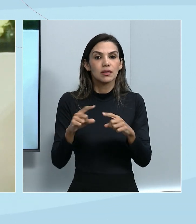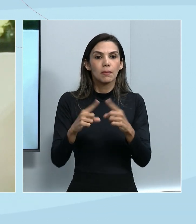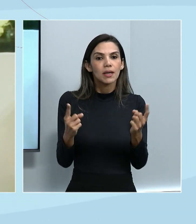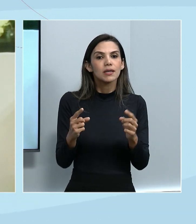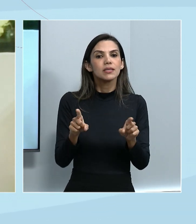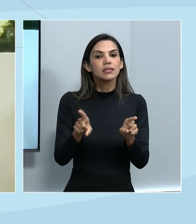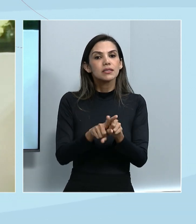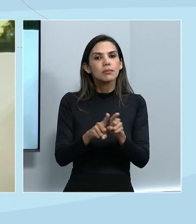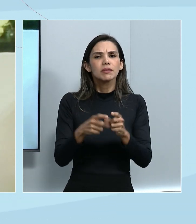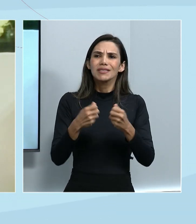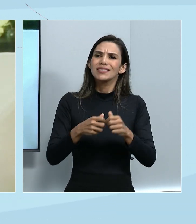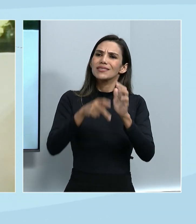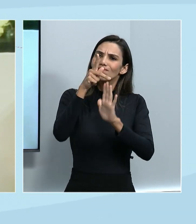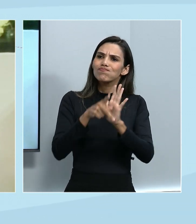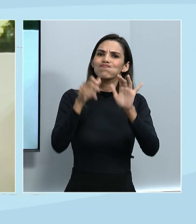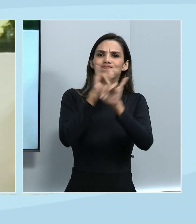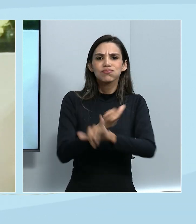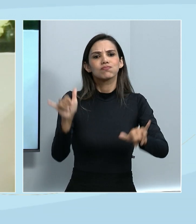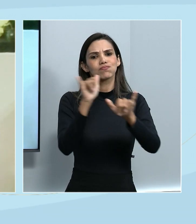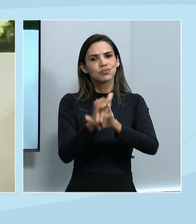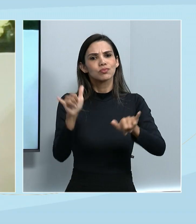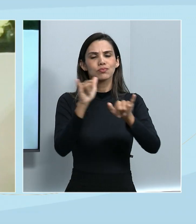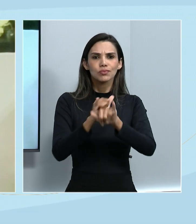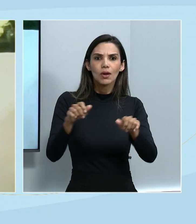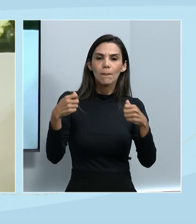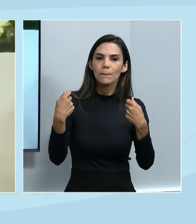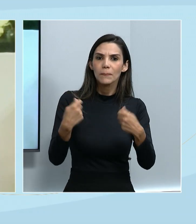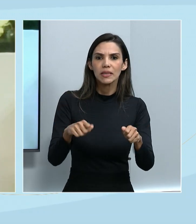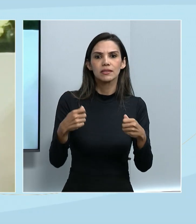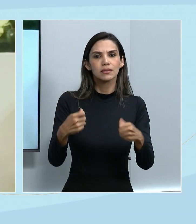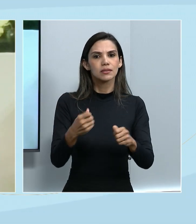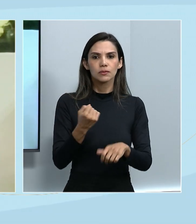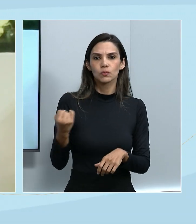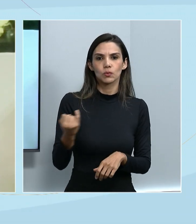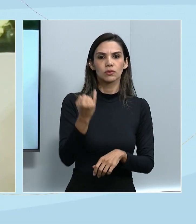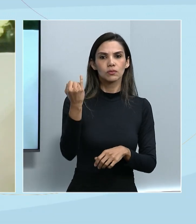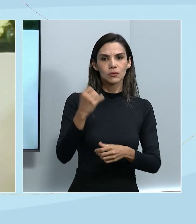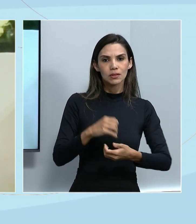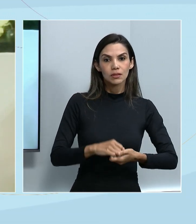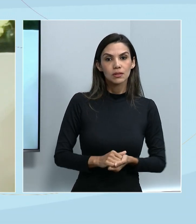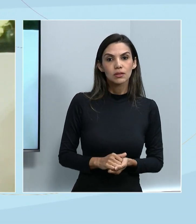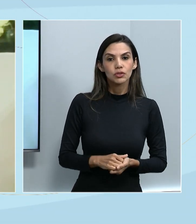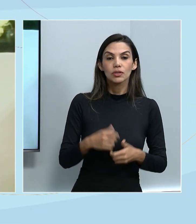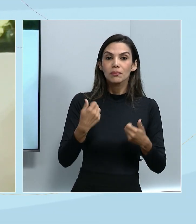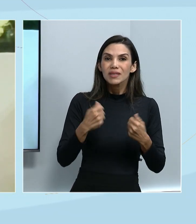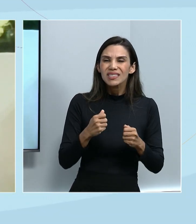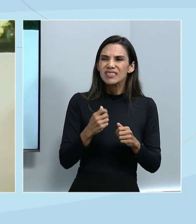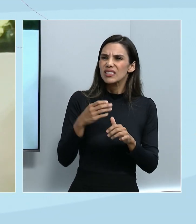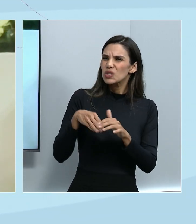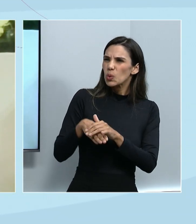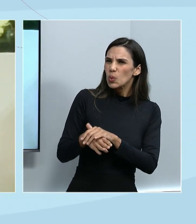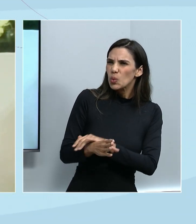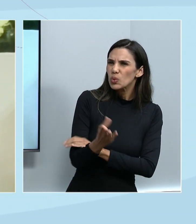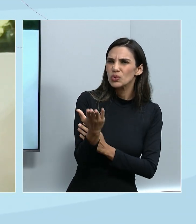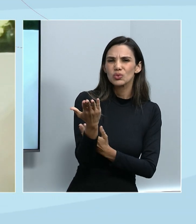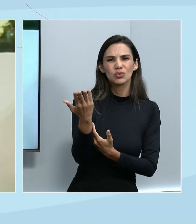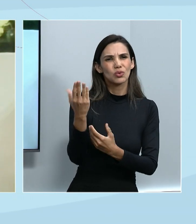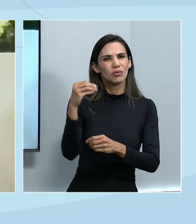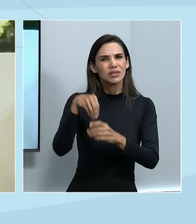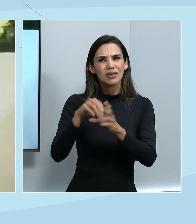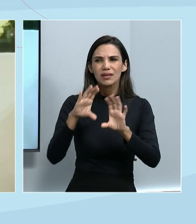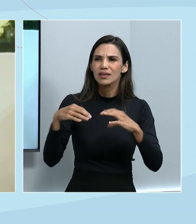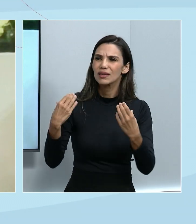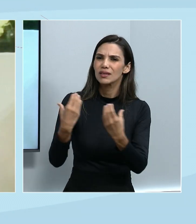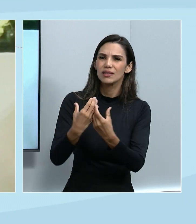para algumas campanhas educativas. Nós precisamos fazer com que essa cultura nefasta